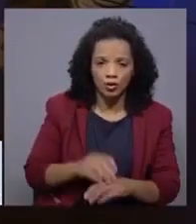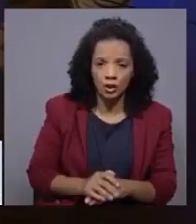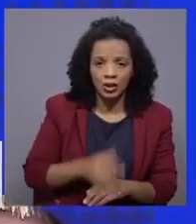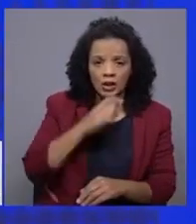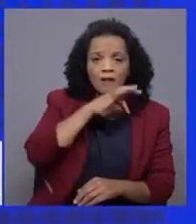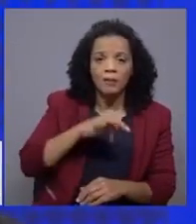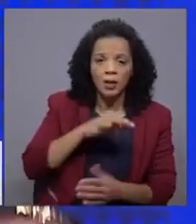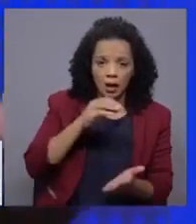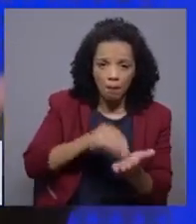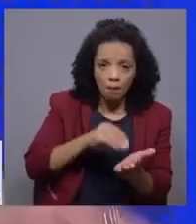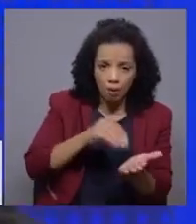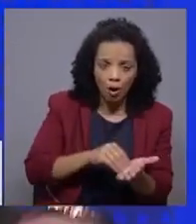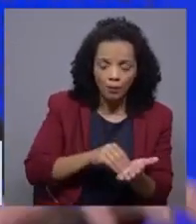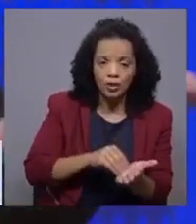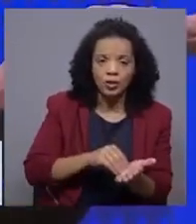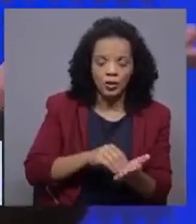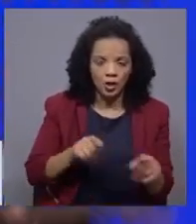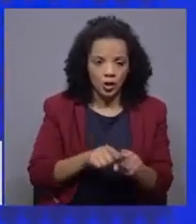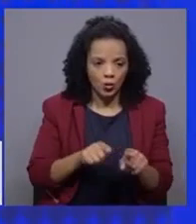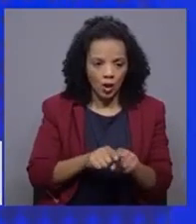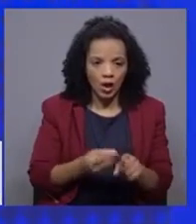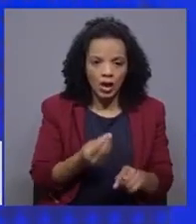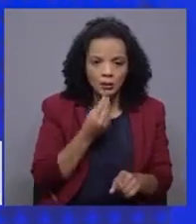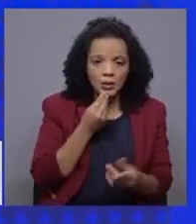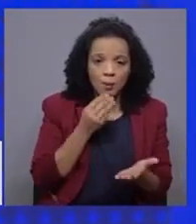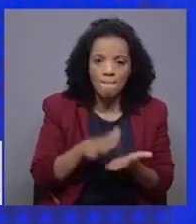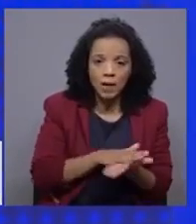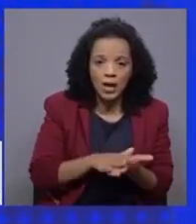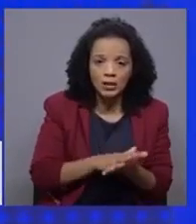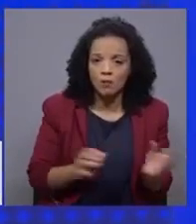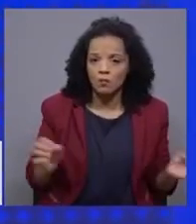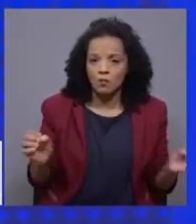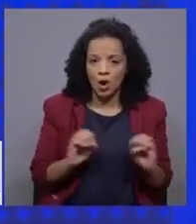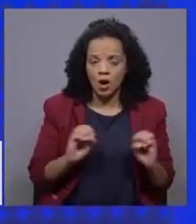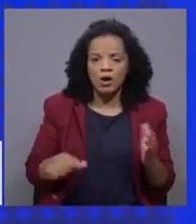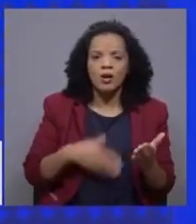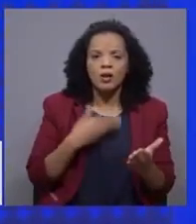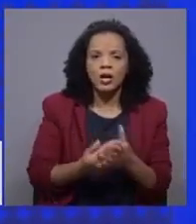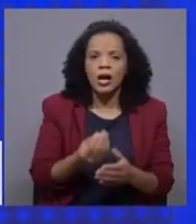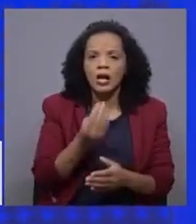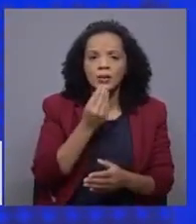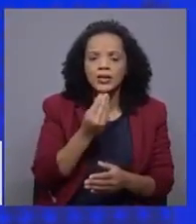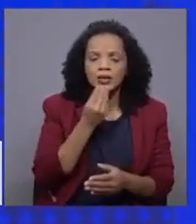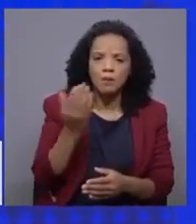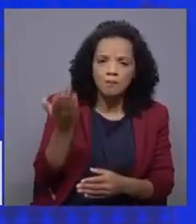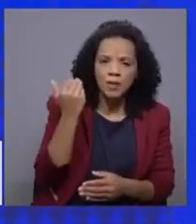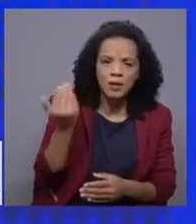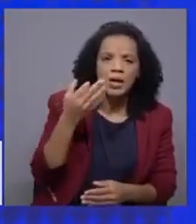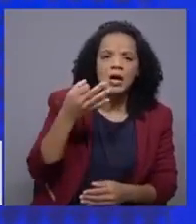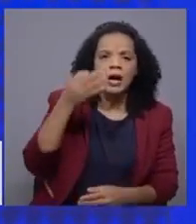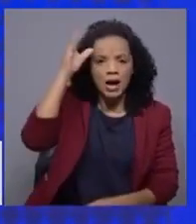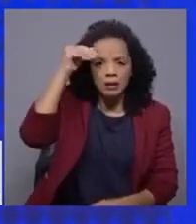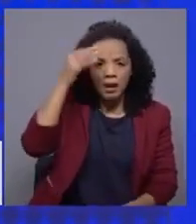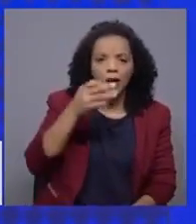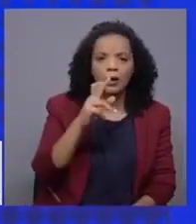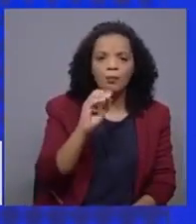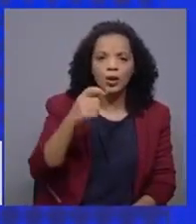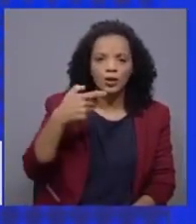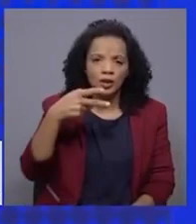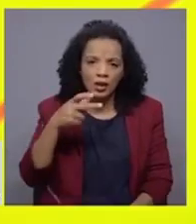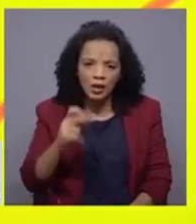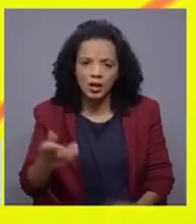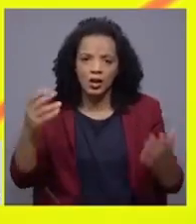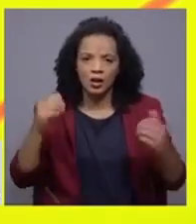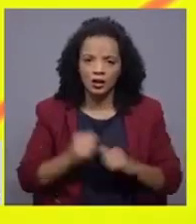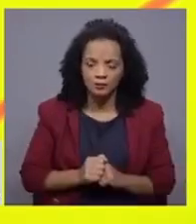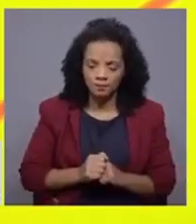pobres se fiquem privadas de uma alimentação básica e passem a ter uma alimentação deficiente em proteína muito bem. Animal. Já vamos continuar e não me respondem das